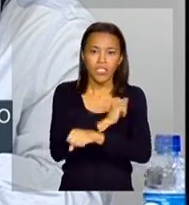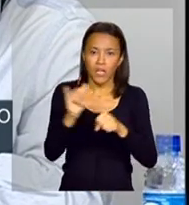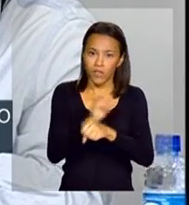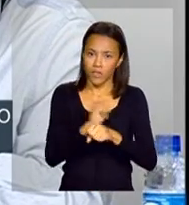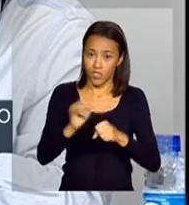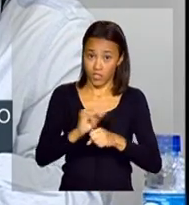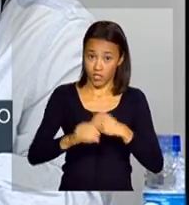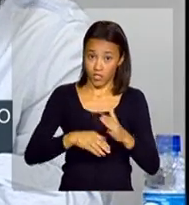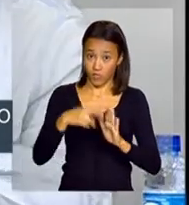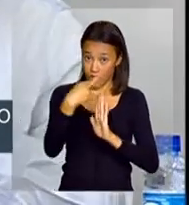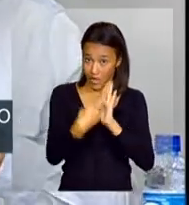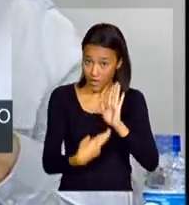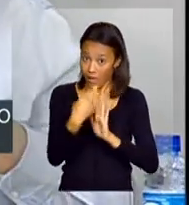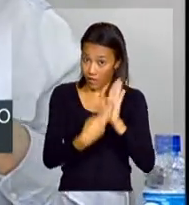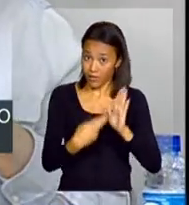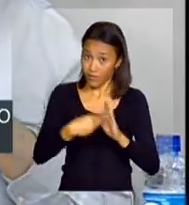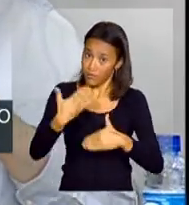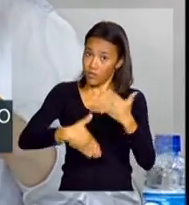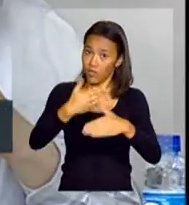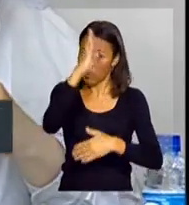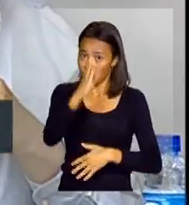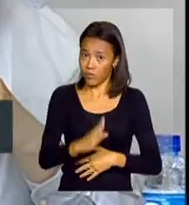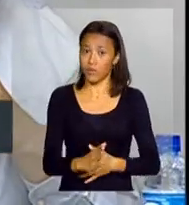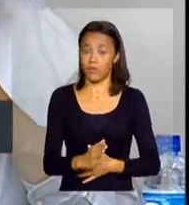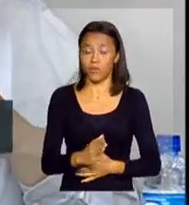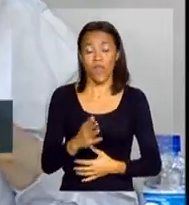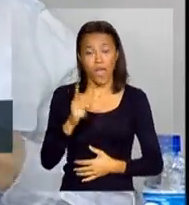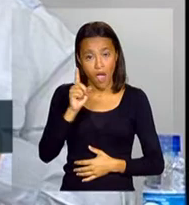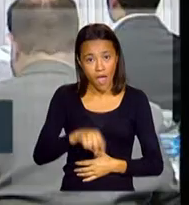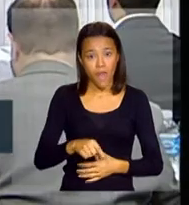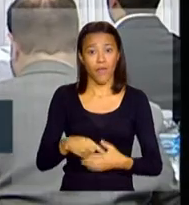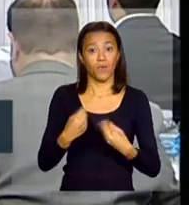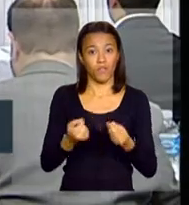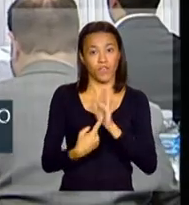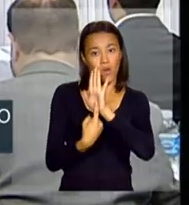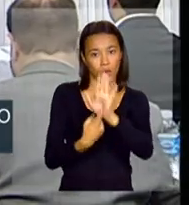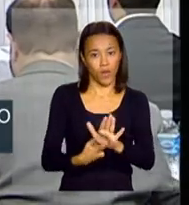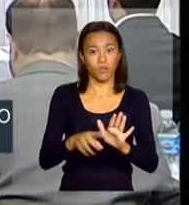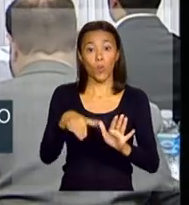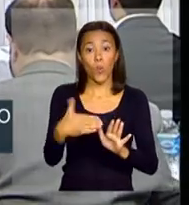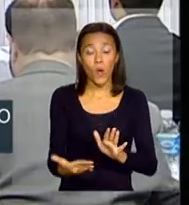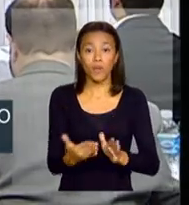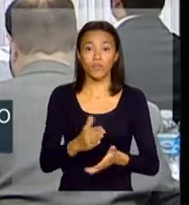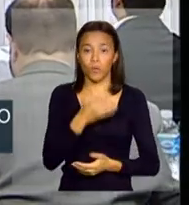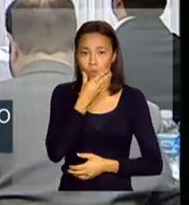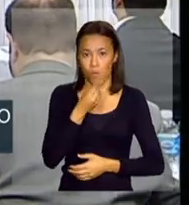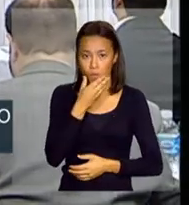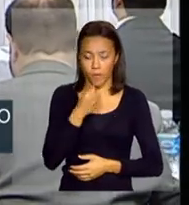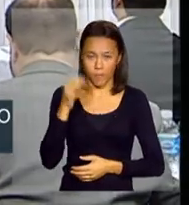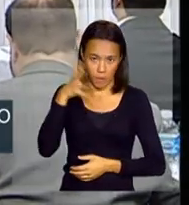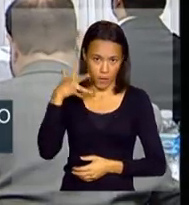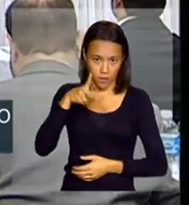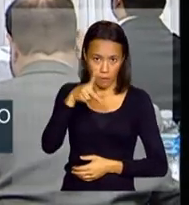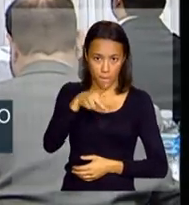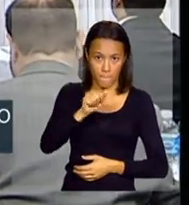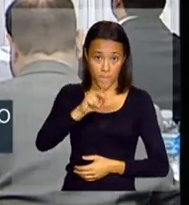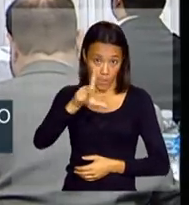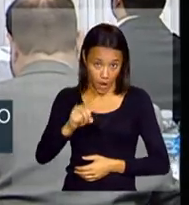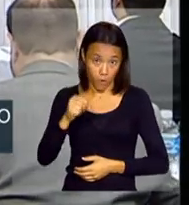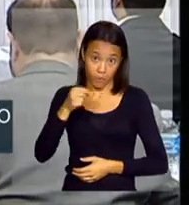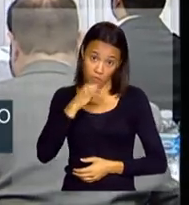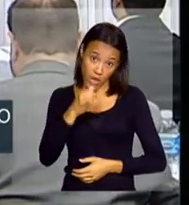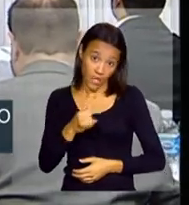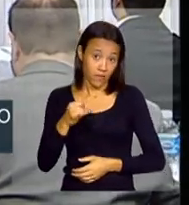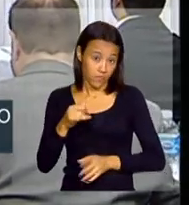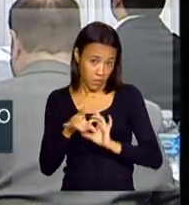nacional. E esse é o desafio que se coloca na mesa. Quer dizer, quando o Paulo Adário mostra essa situação, eu falei, só fica assim, está